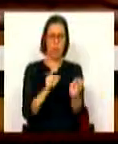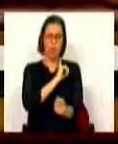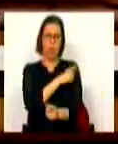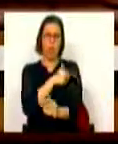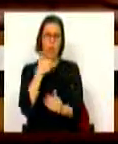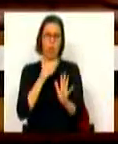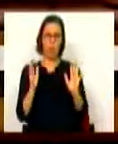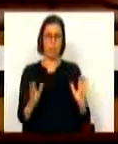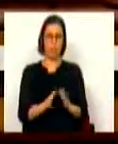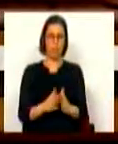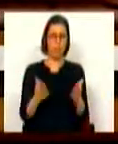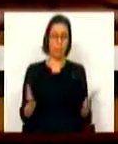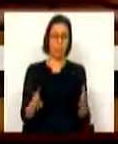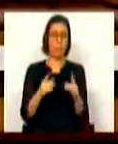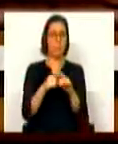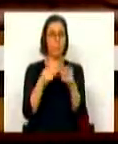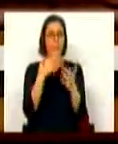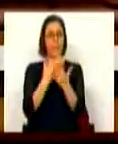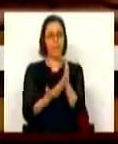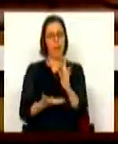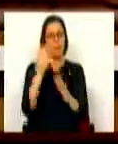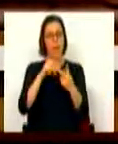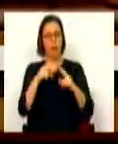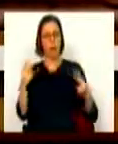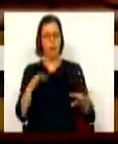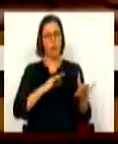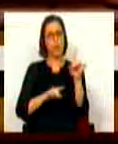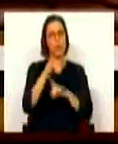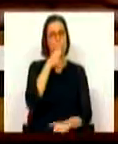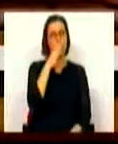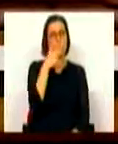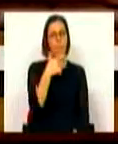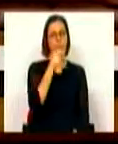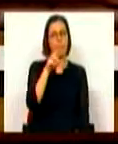competente. O aumento do número de extorsões, Sr. Deputado Telmo Correia,